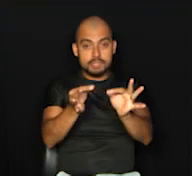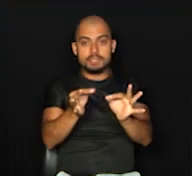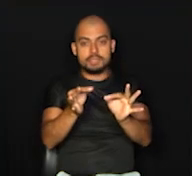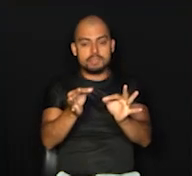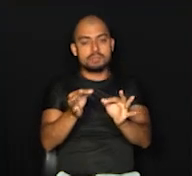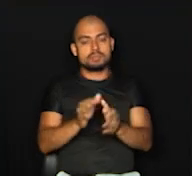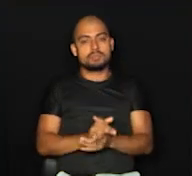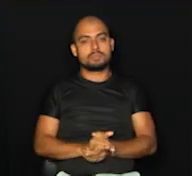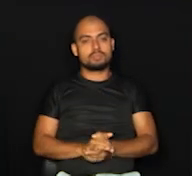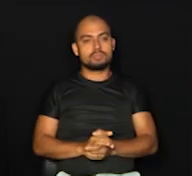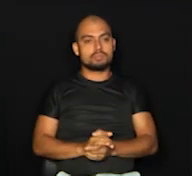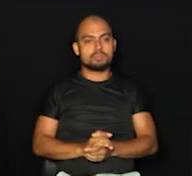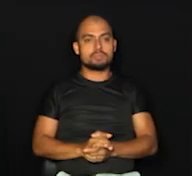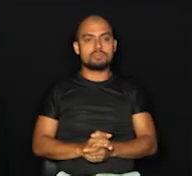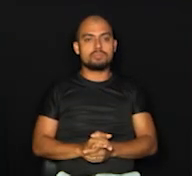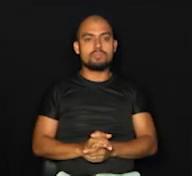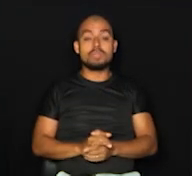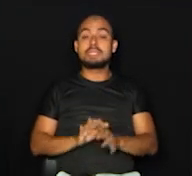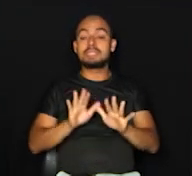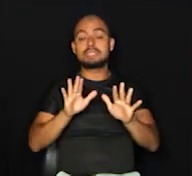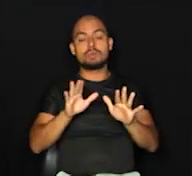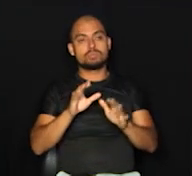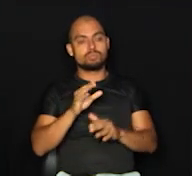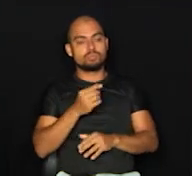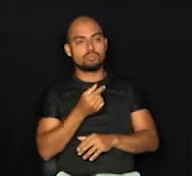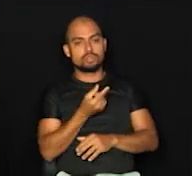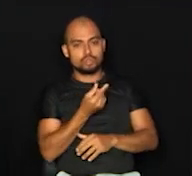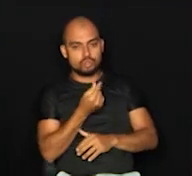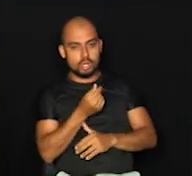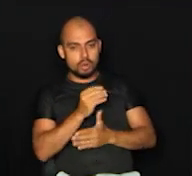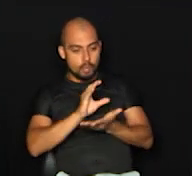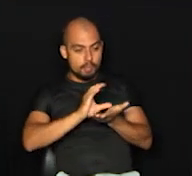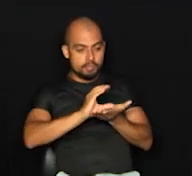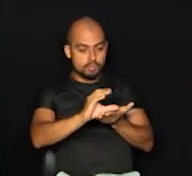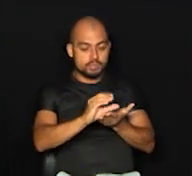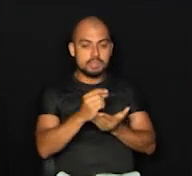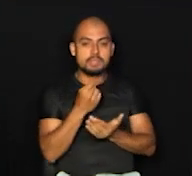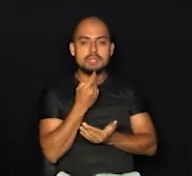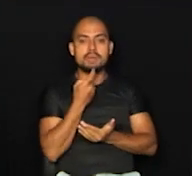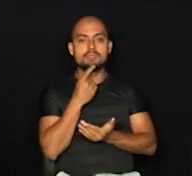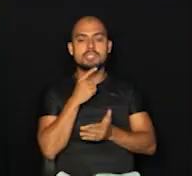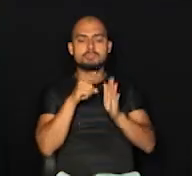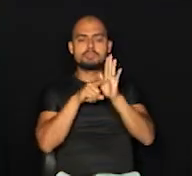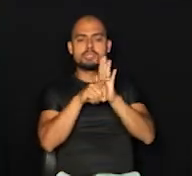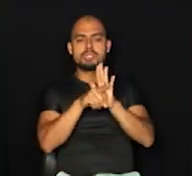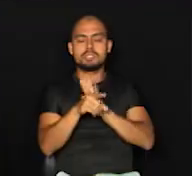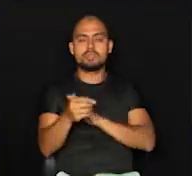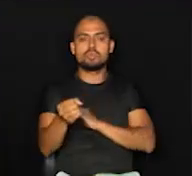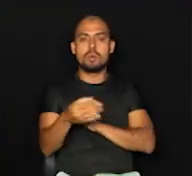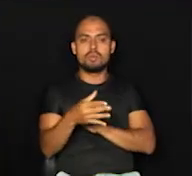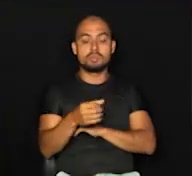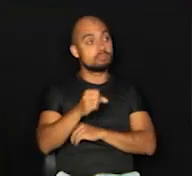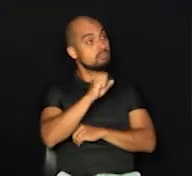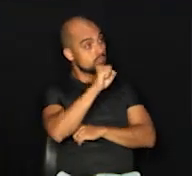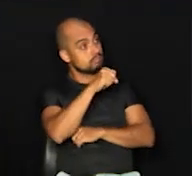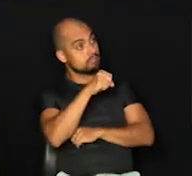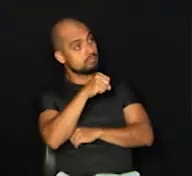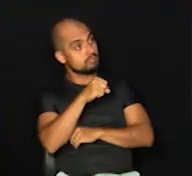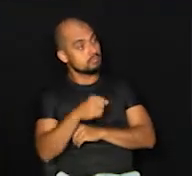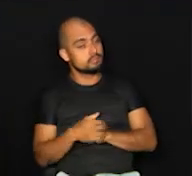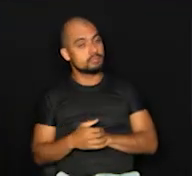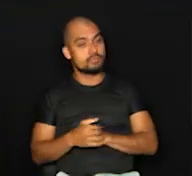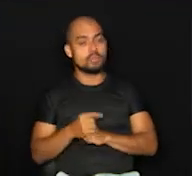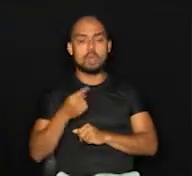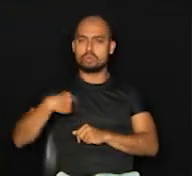consideração também. Sobre os investimentos na região metropolitana de Campinas, saiu mais uma pesquisa. Isso, a gente sabe que justamente